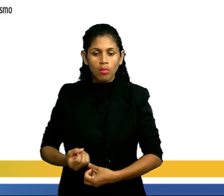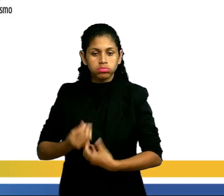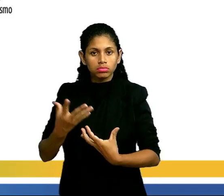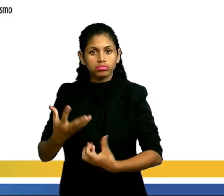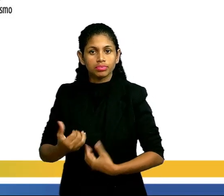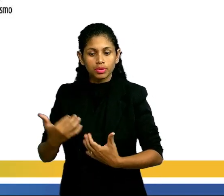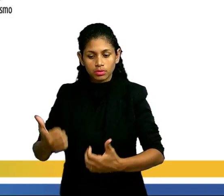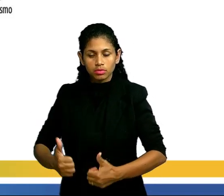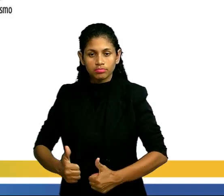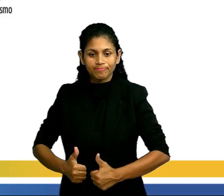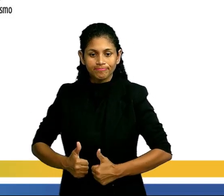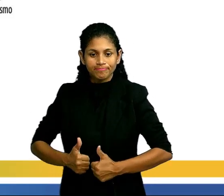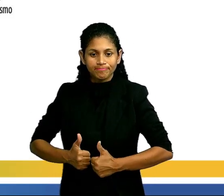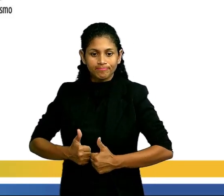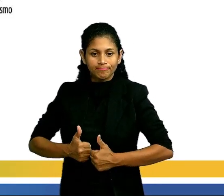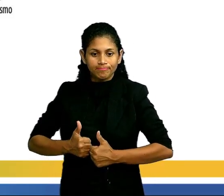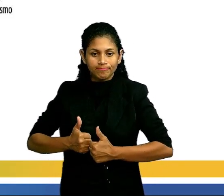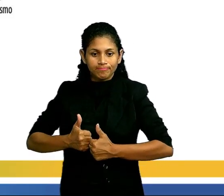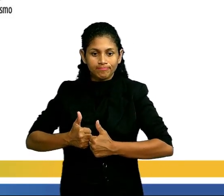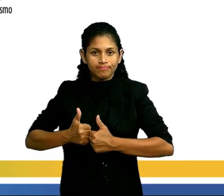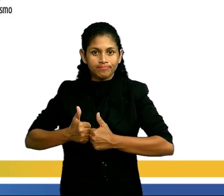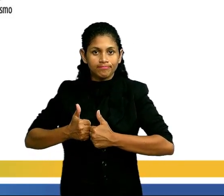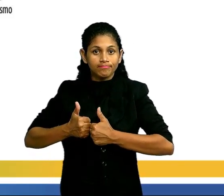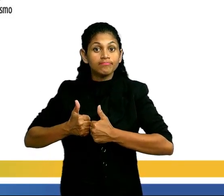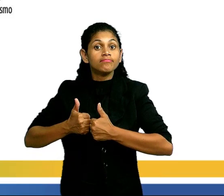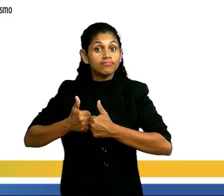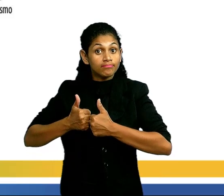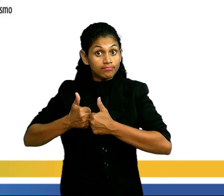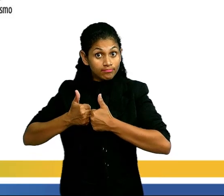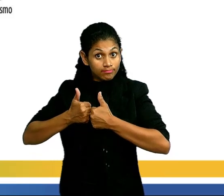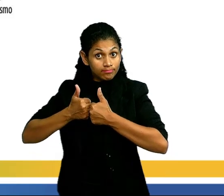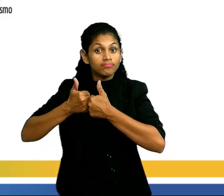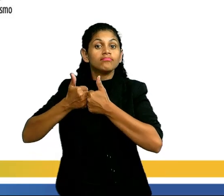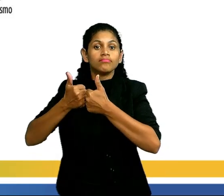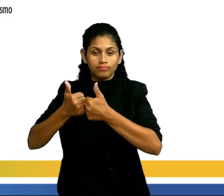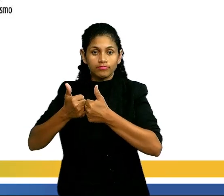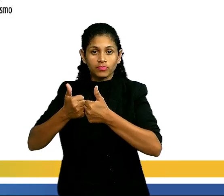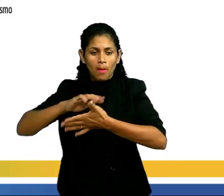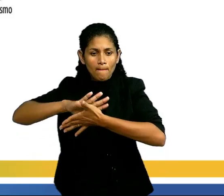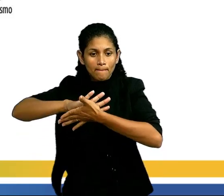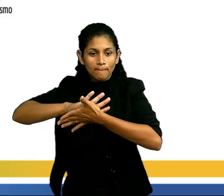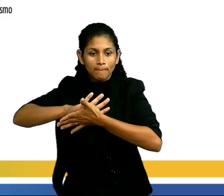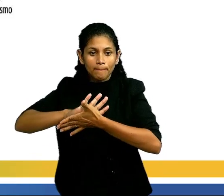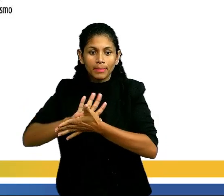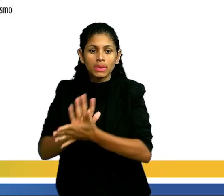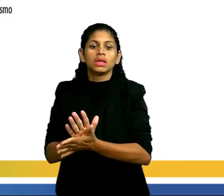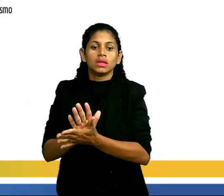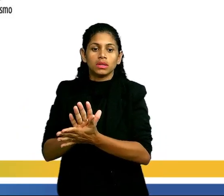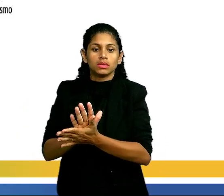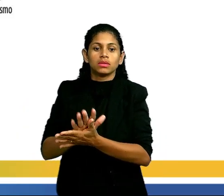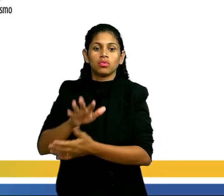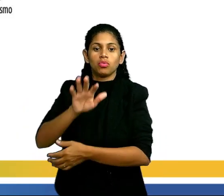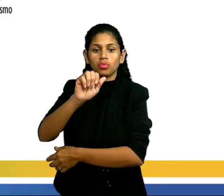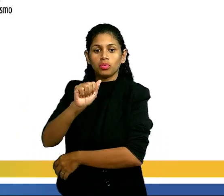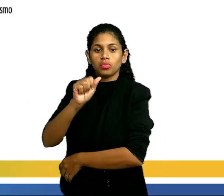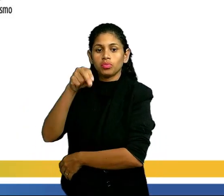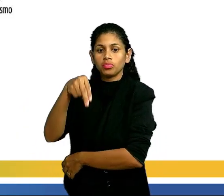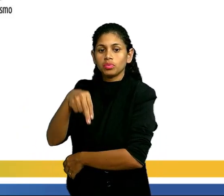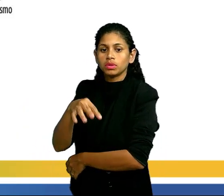nosso anticorpos, ele começa a fazer esse reconhecimento, começa a matar, né, esse antígeno, para quando você